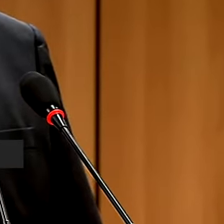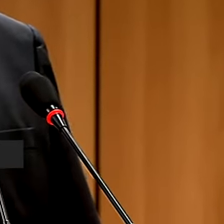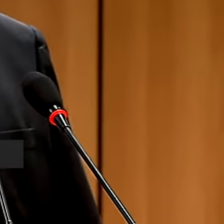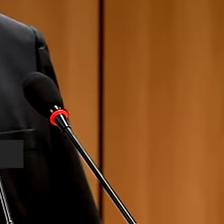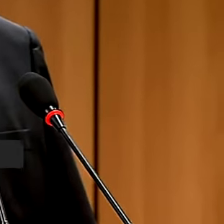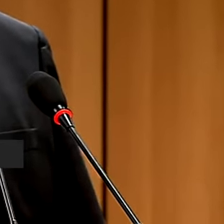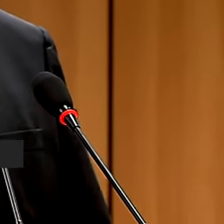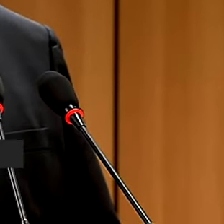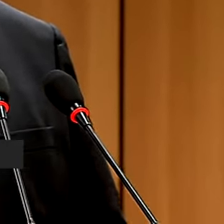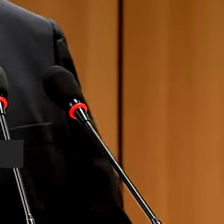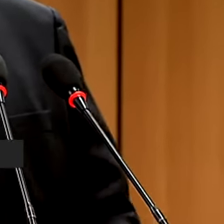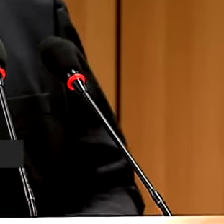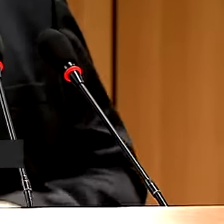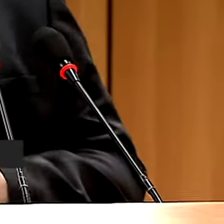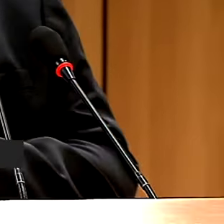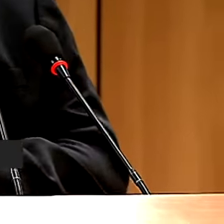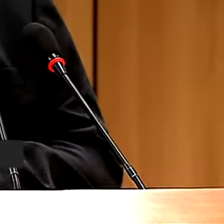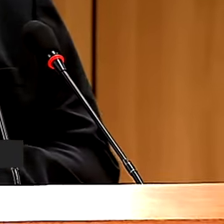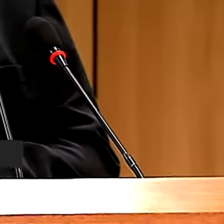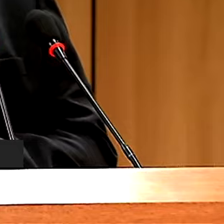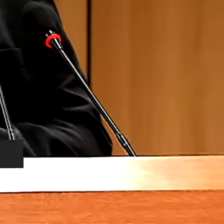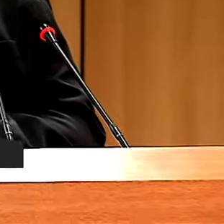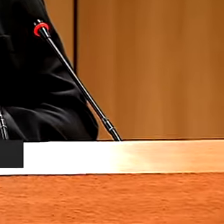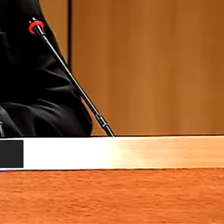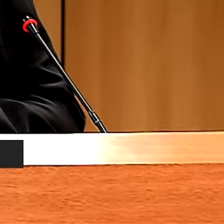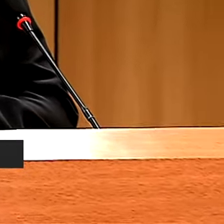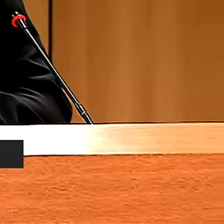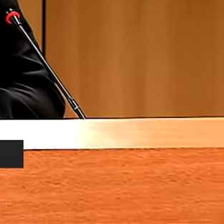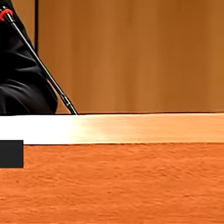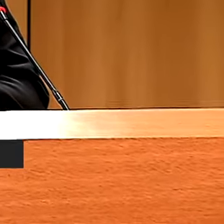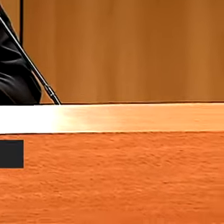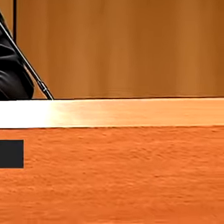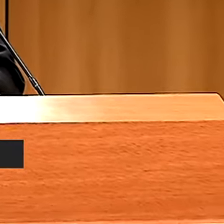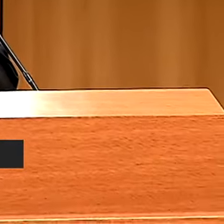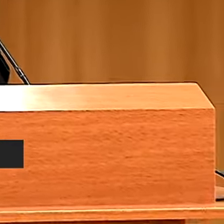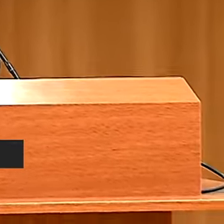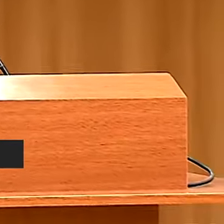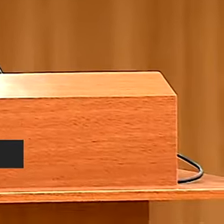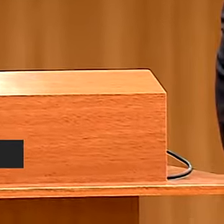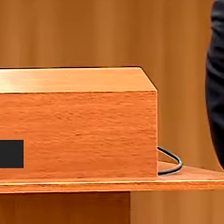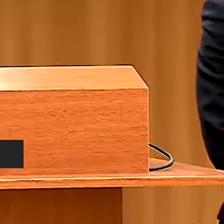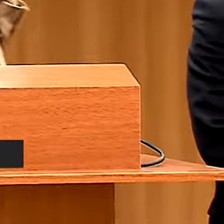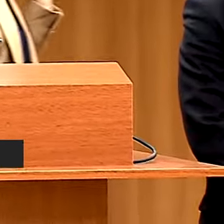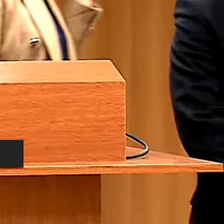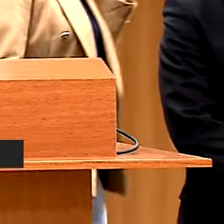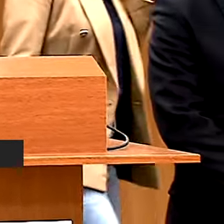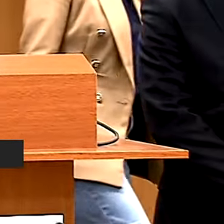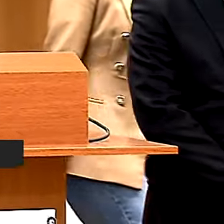Não, não é isso aí não. Agora pagou. Não pagou nada. Quem pagou? Não pagou nada.